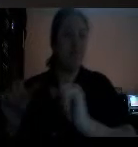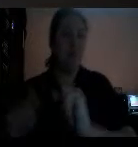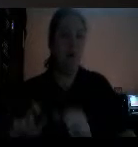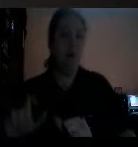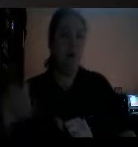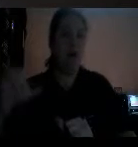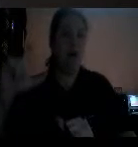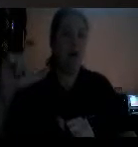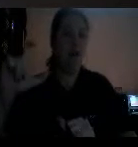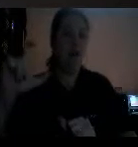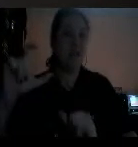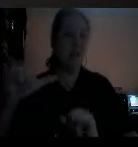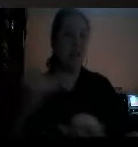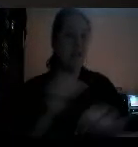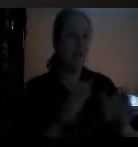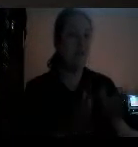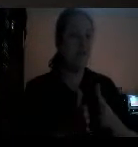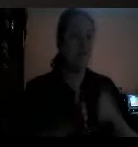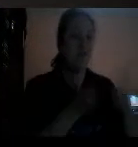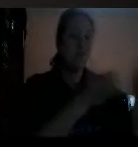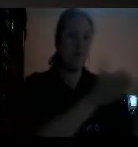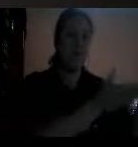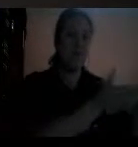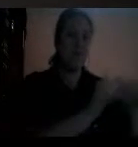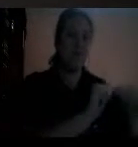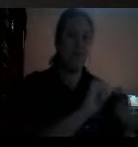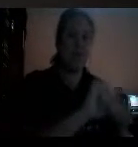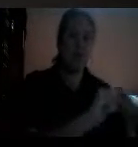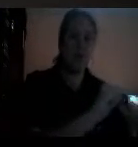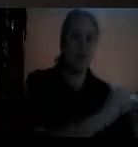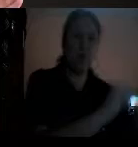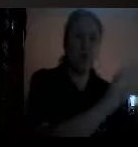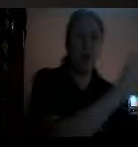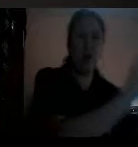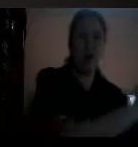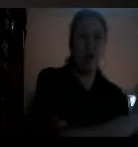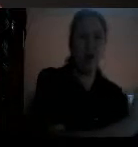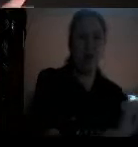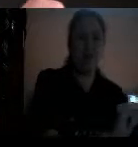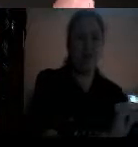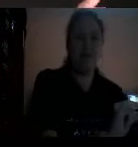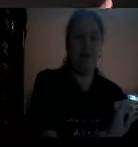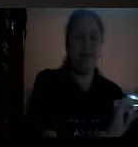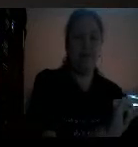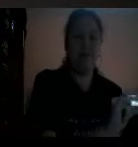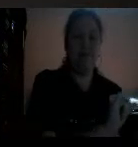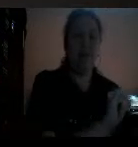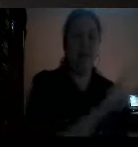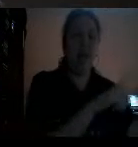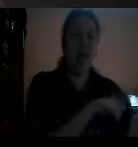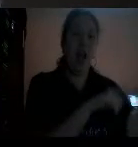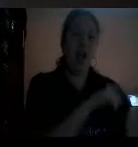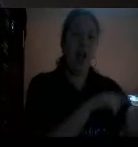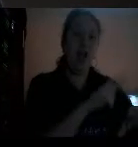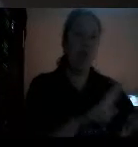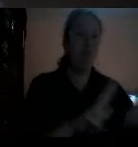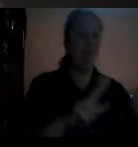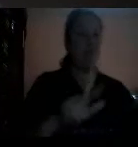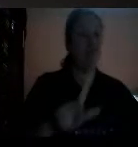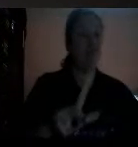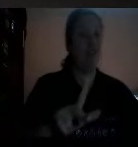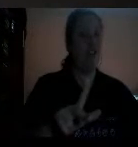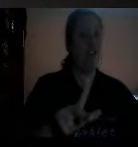estão adiantadas em relação a Greenwich. E de Greenwich a oeste é o Ocidente e as horas